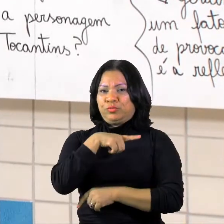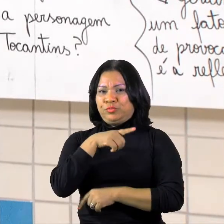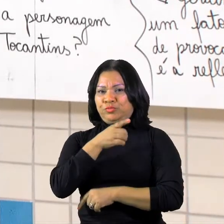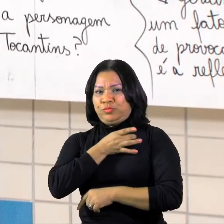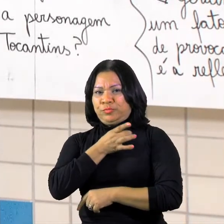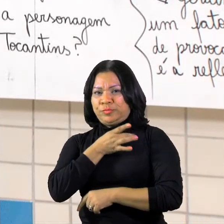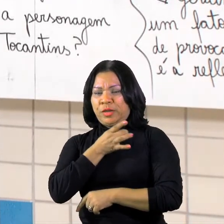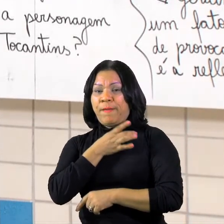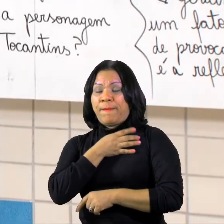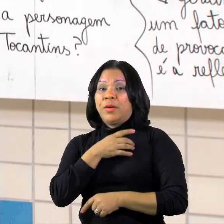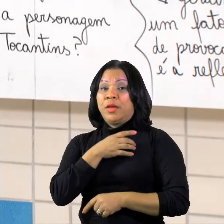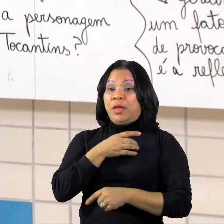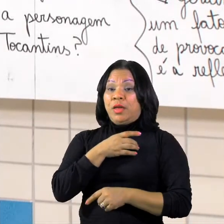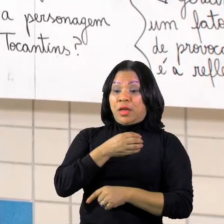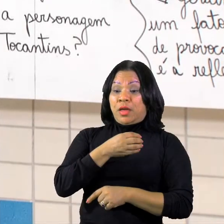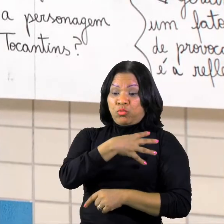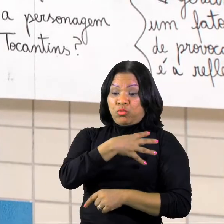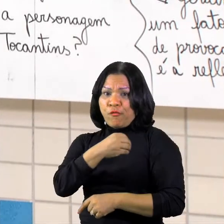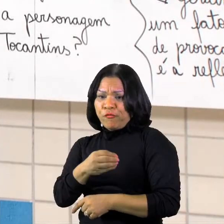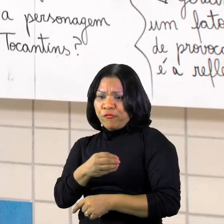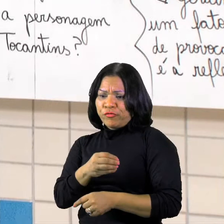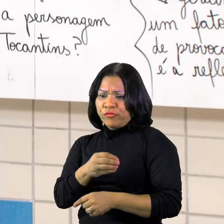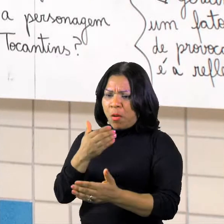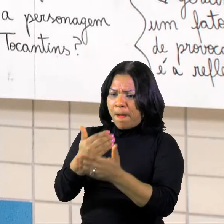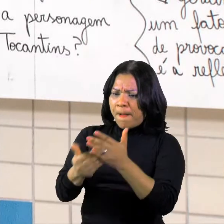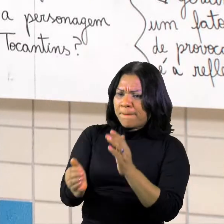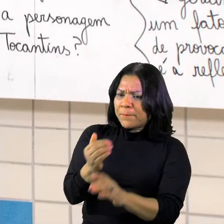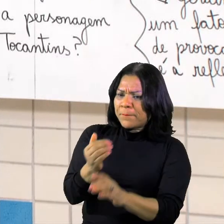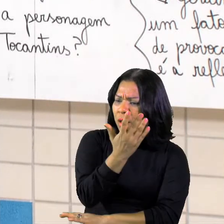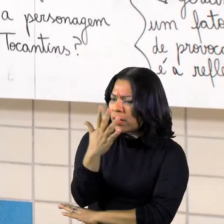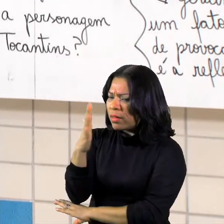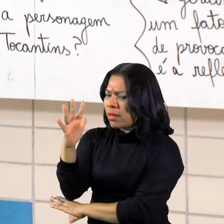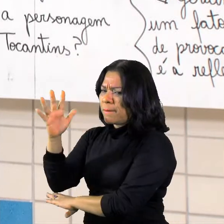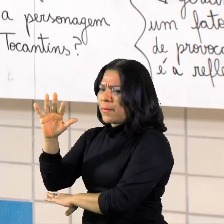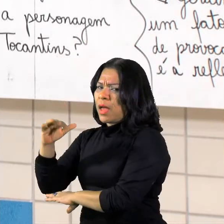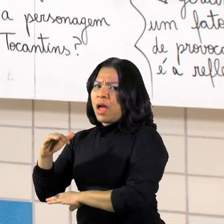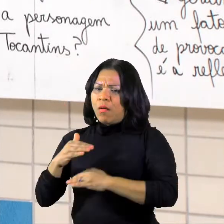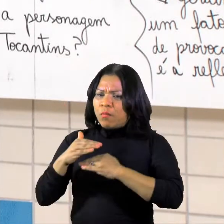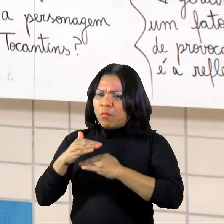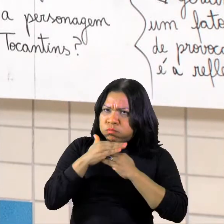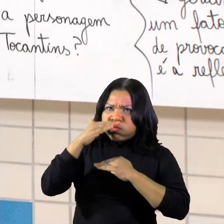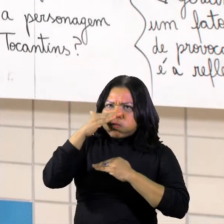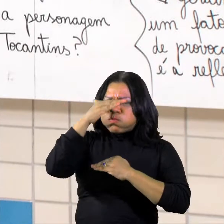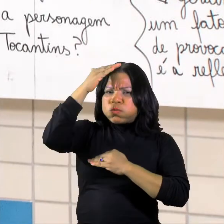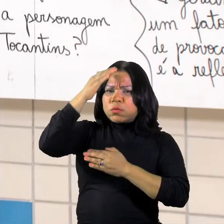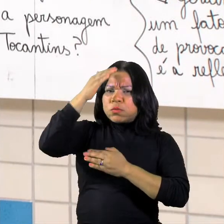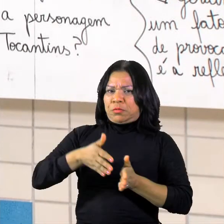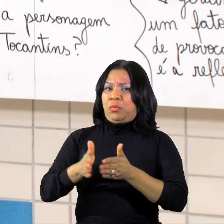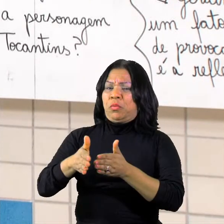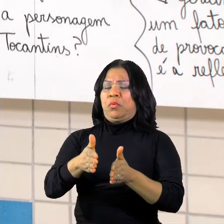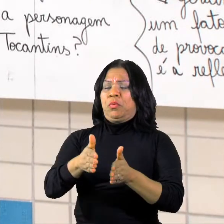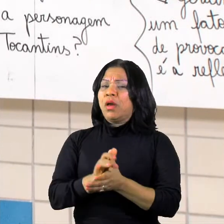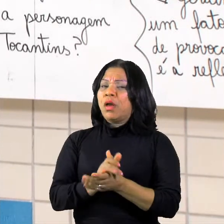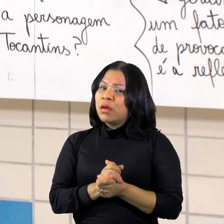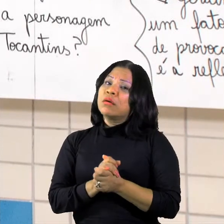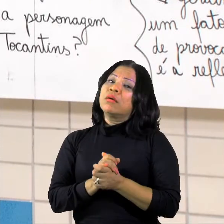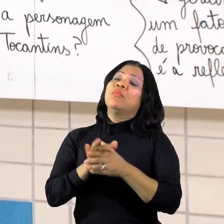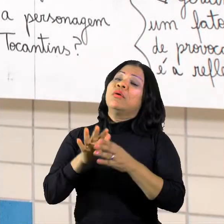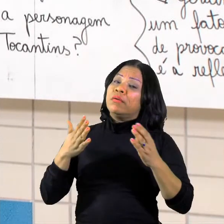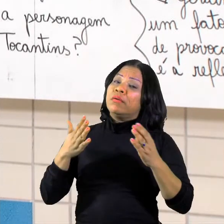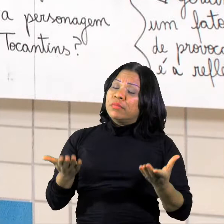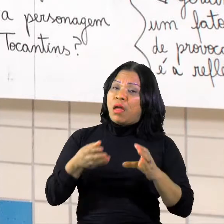nas matas, né, no cerrado, de se afogarem no rio. Então vejam a